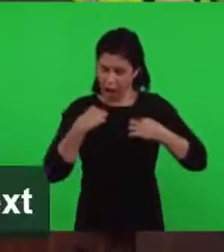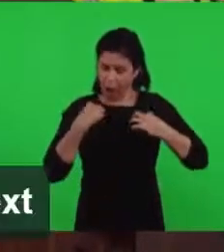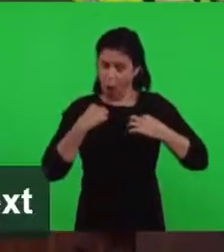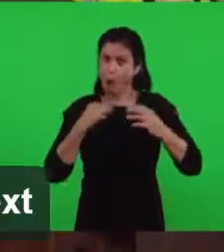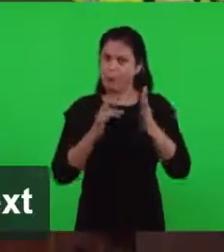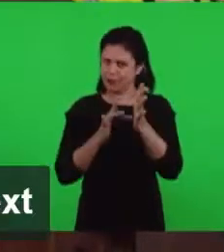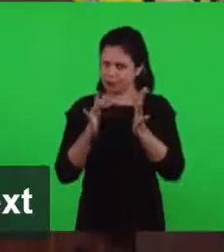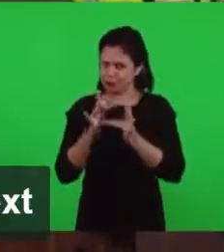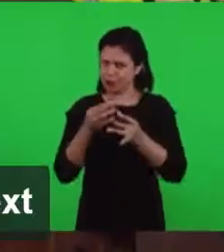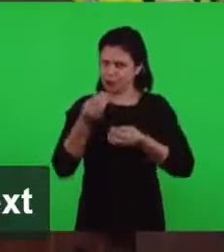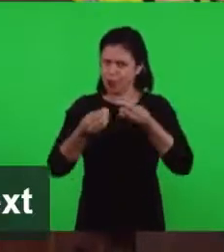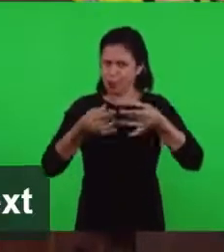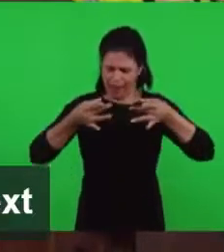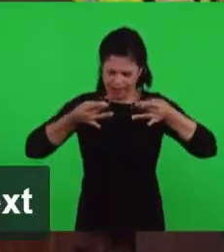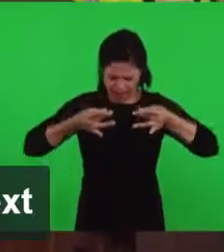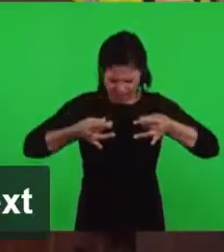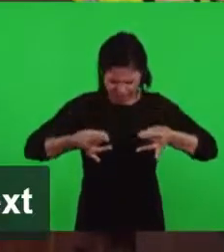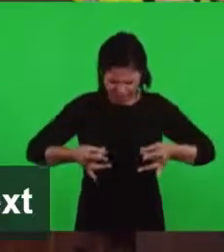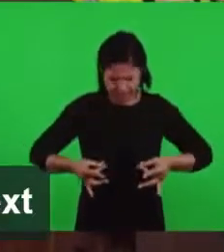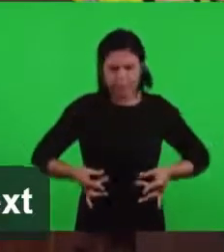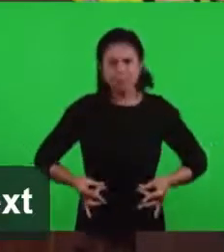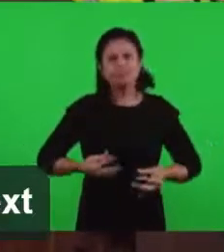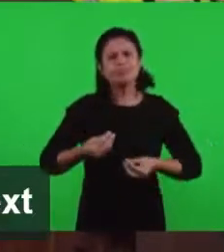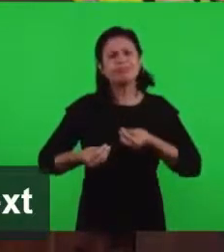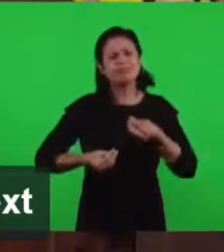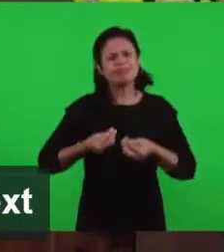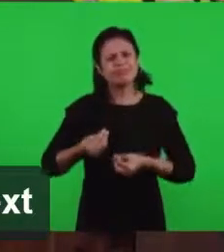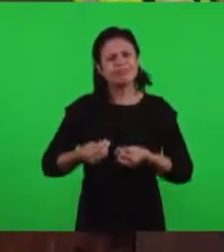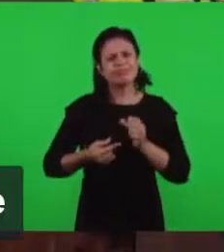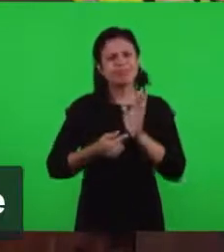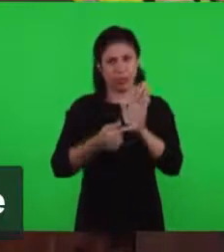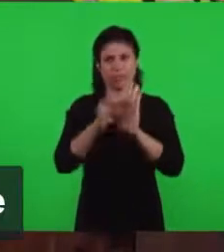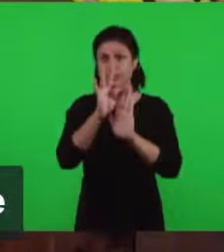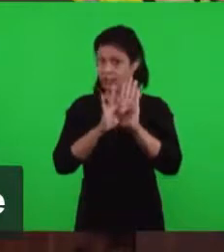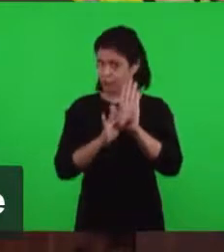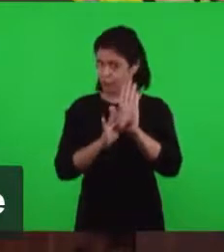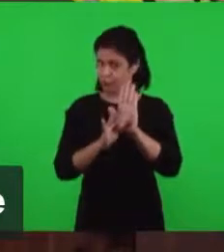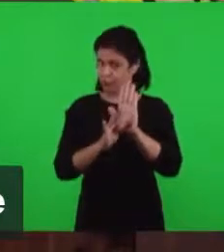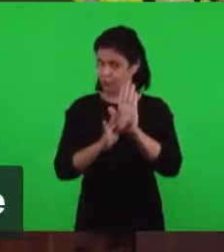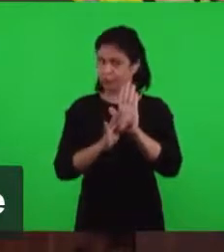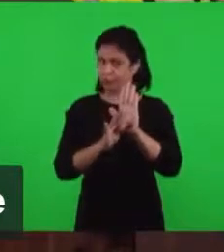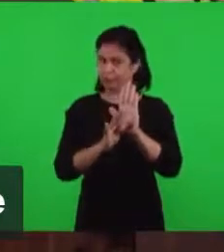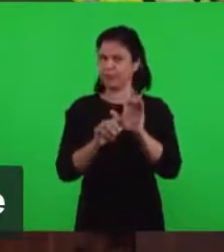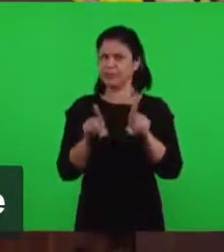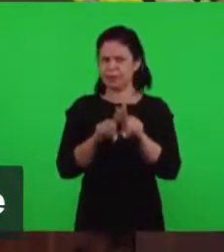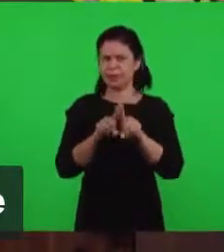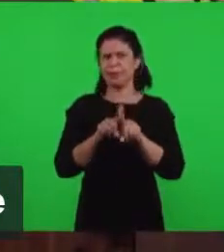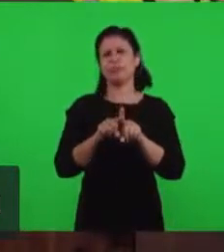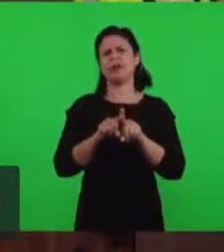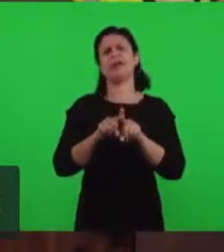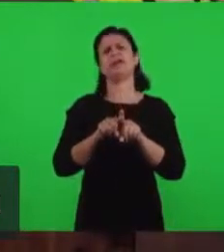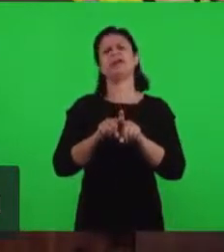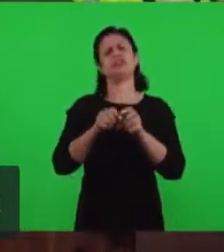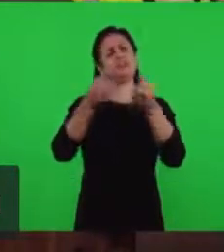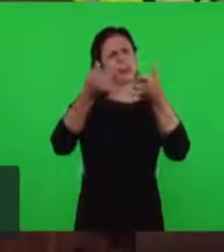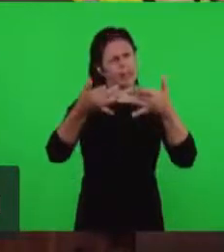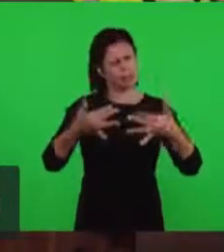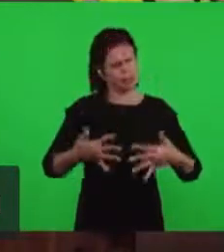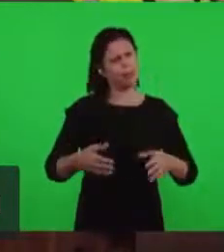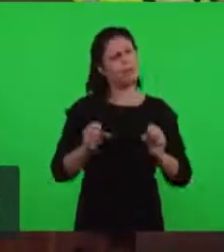trazer naturalmente não só a identificação do texto mas algum algum comentário simon que também